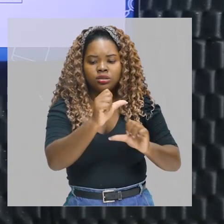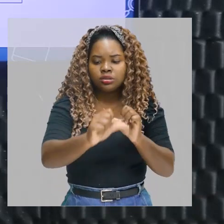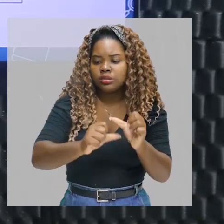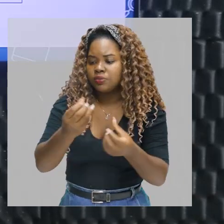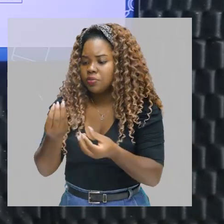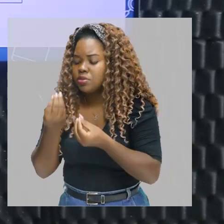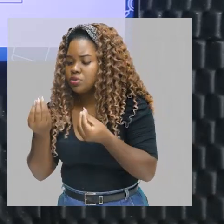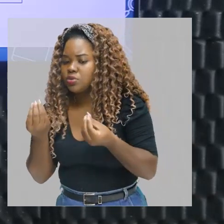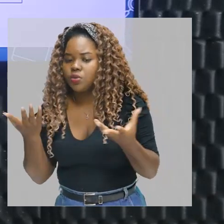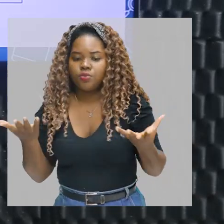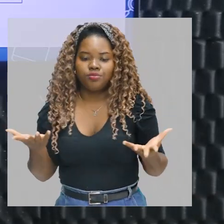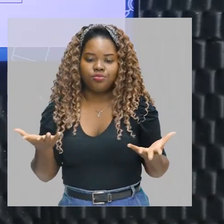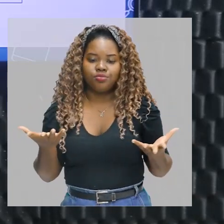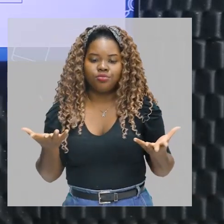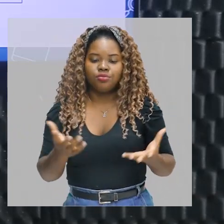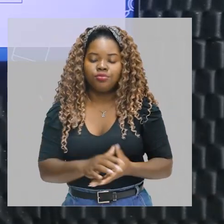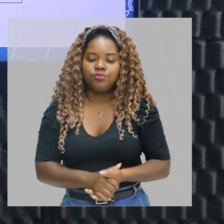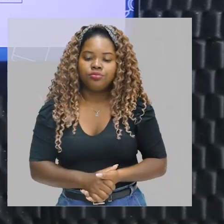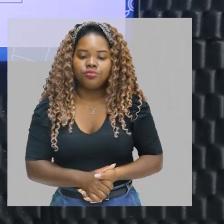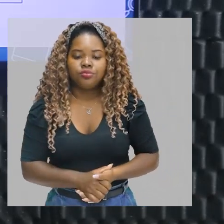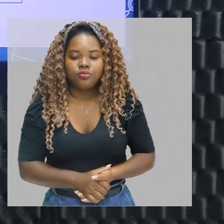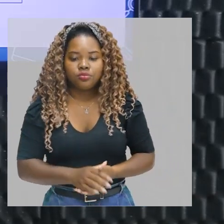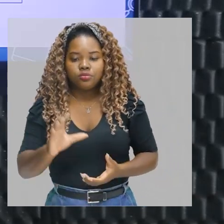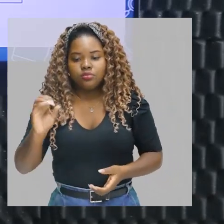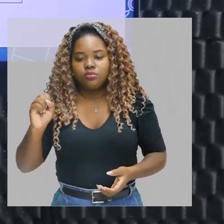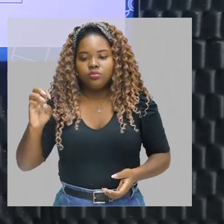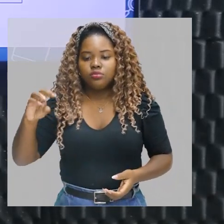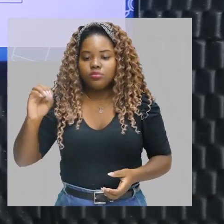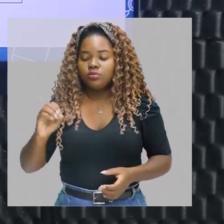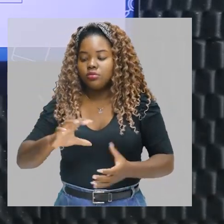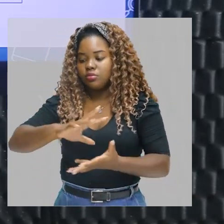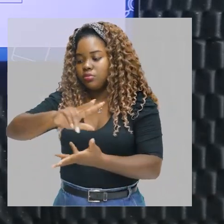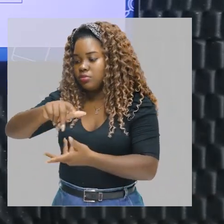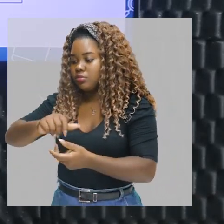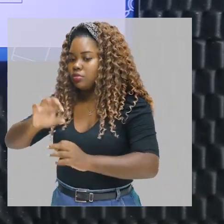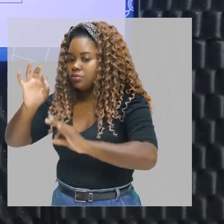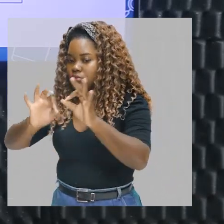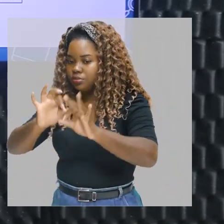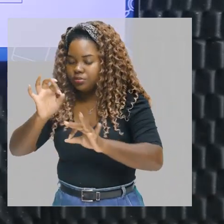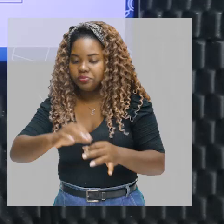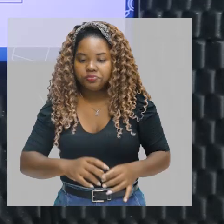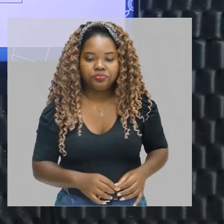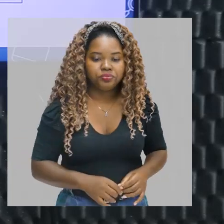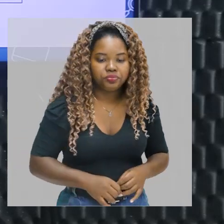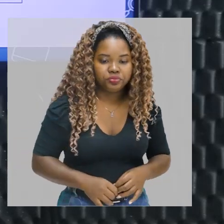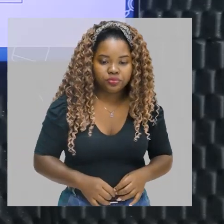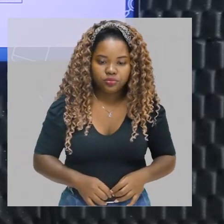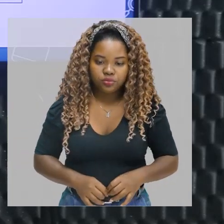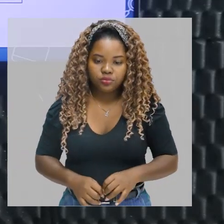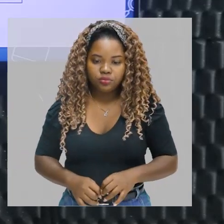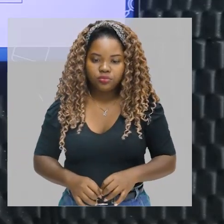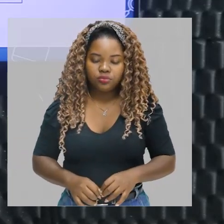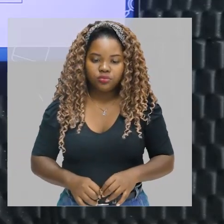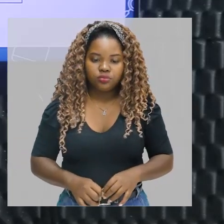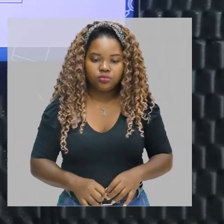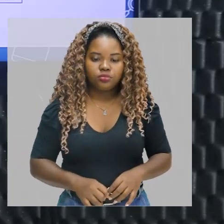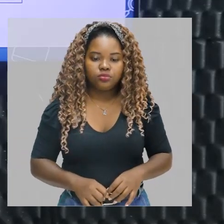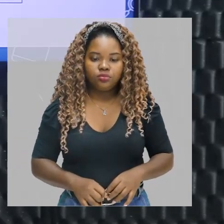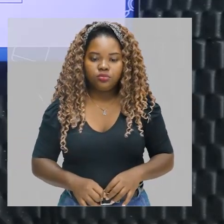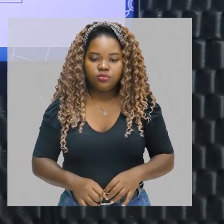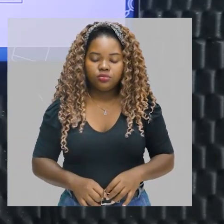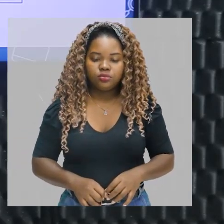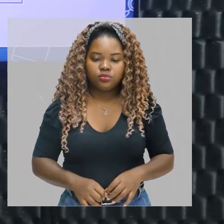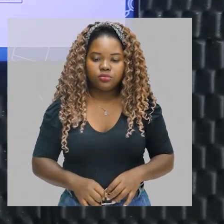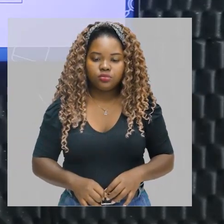ali, certo? E no caso o cosmos, nós estamos falando aqui em um universo organizado, logicamente, ok? Se a gente